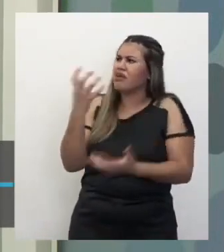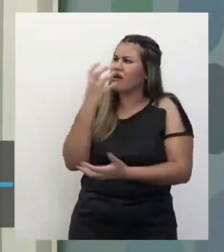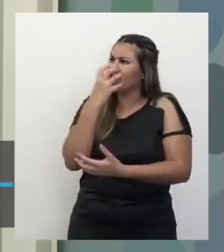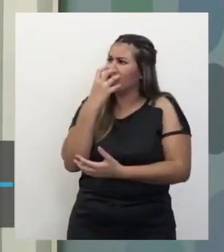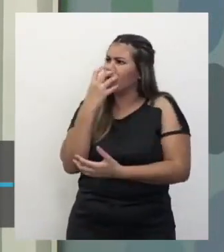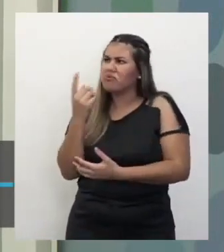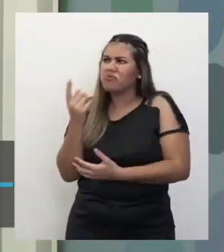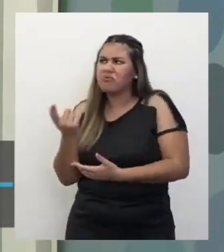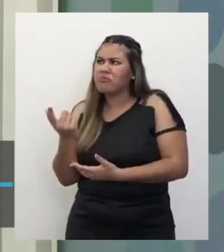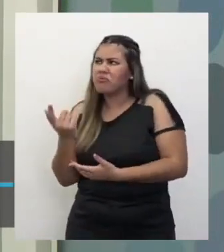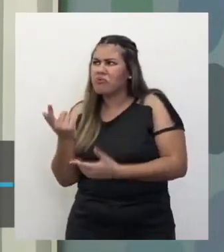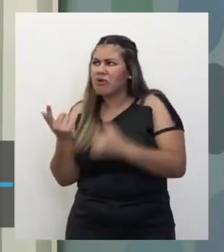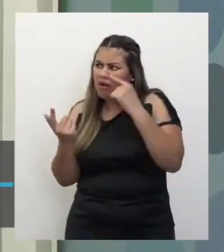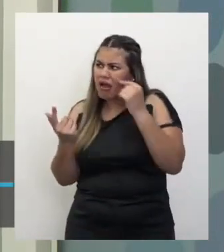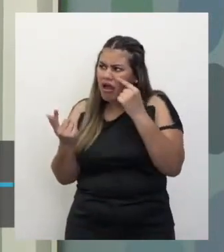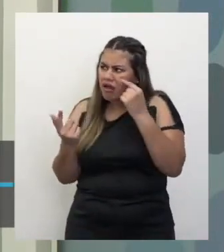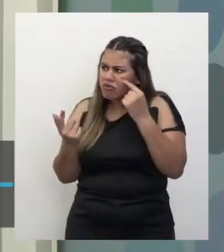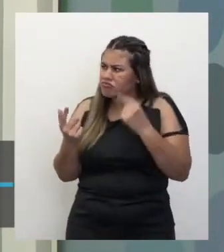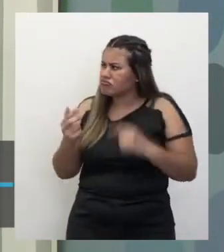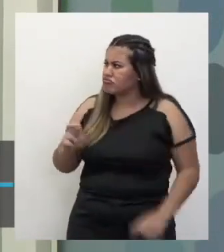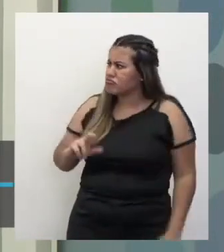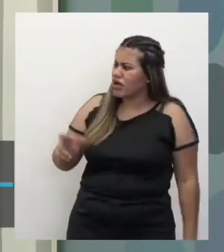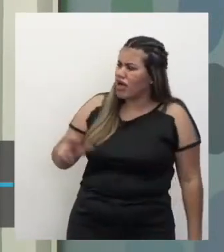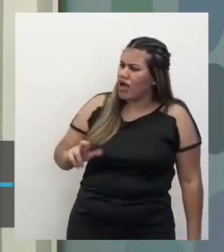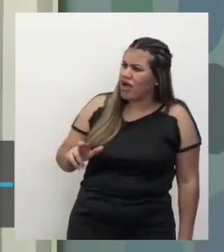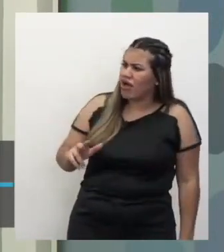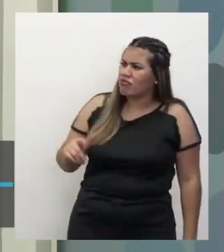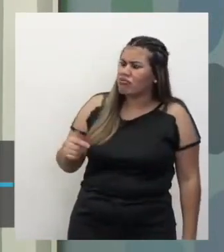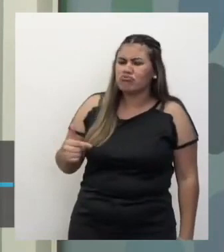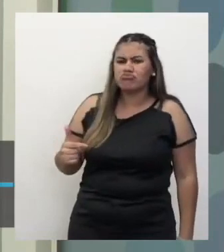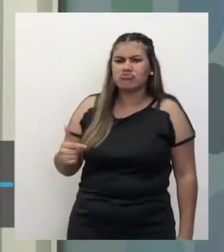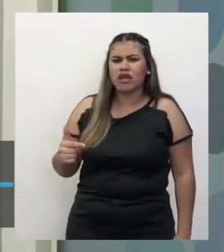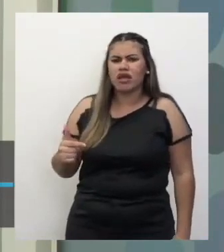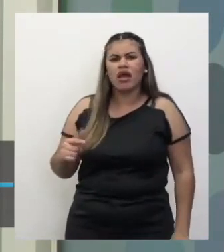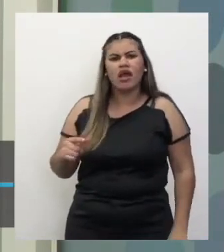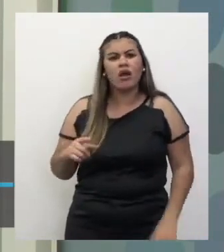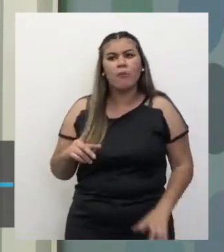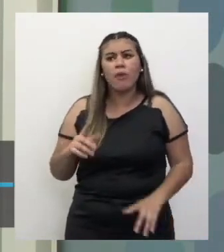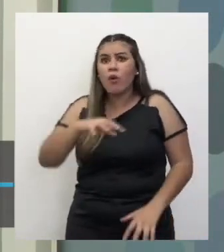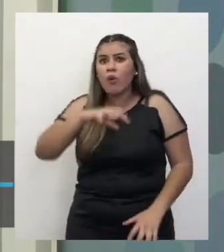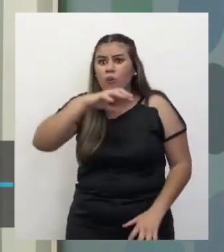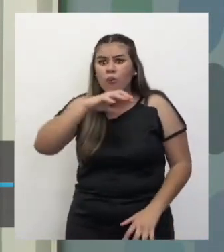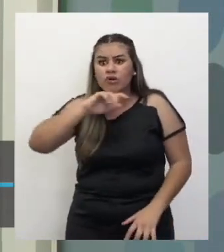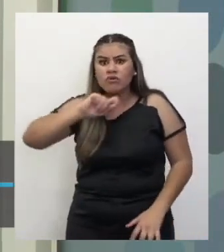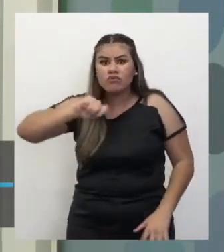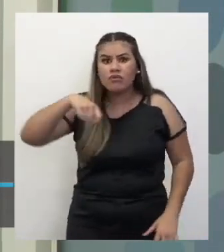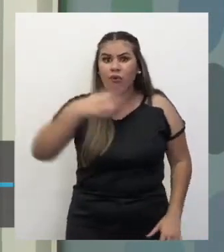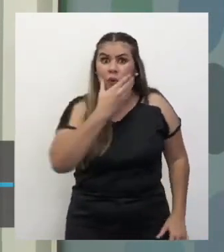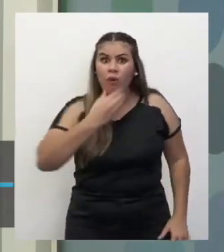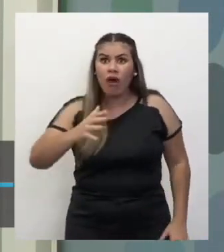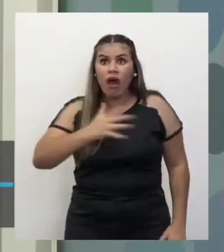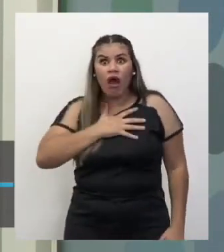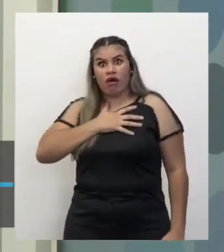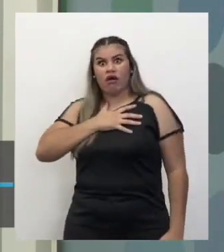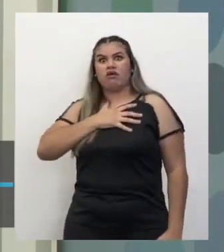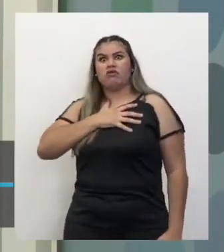era um rato. O bicho, meu Deus, esse susto, era um homem.